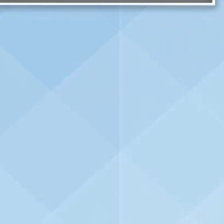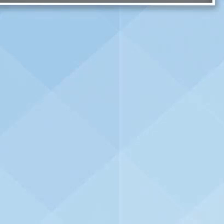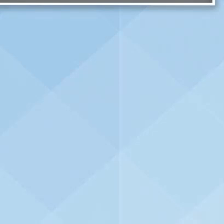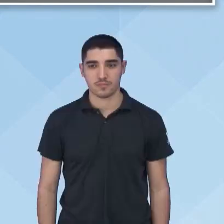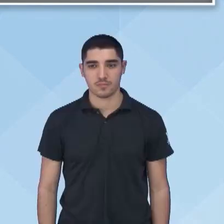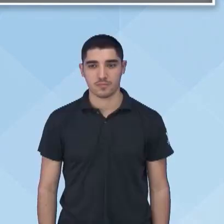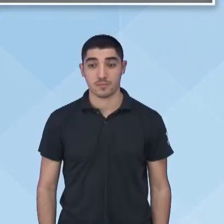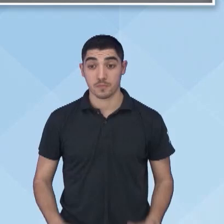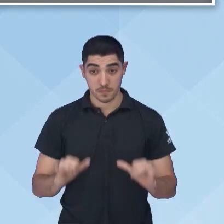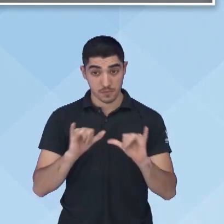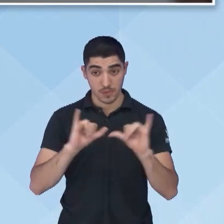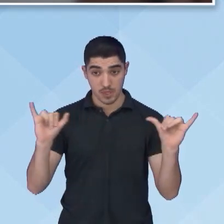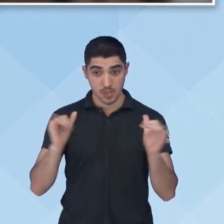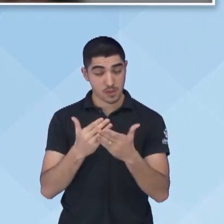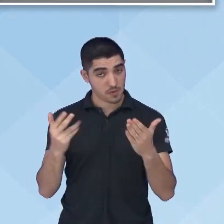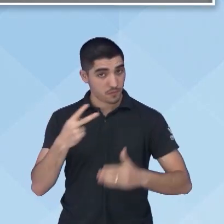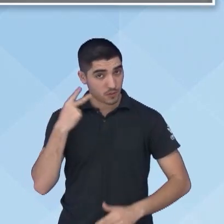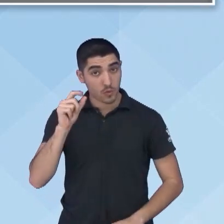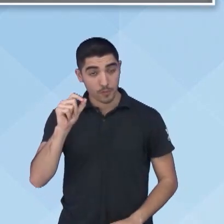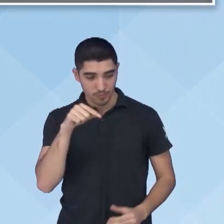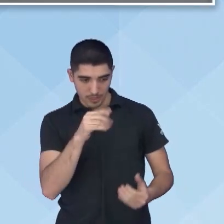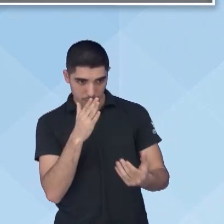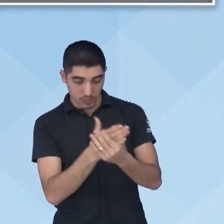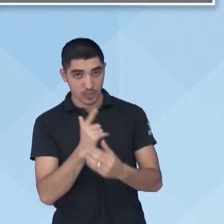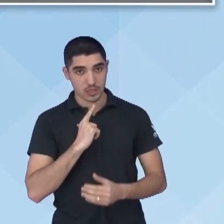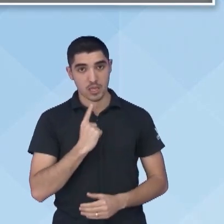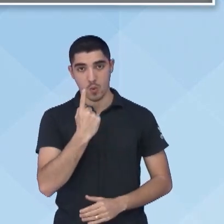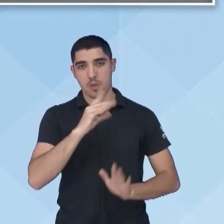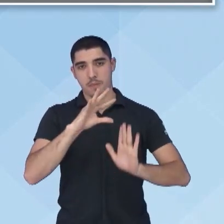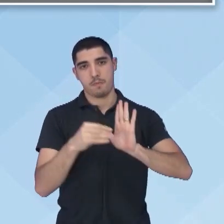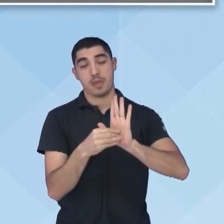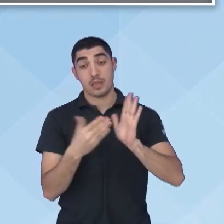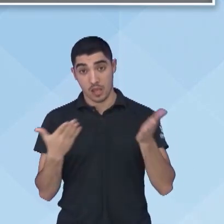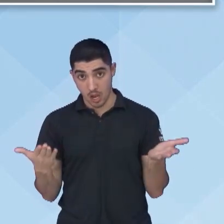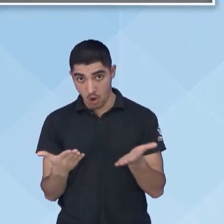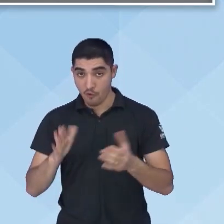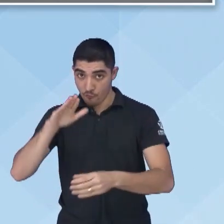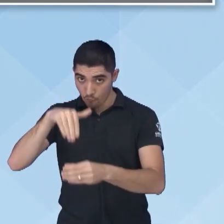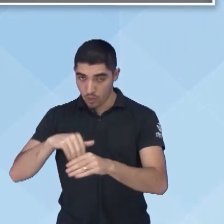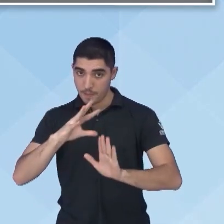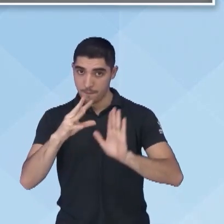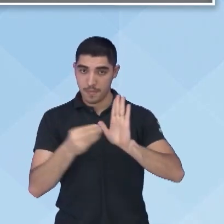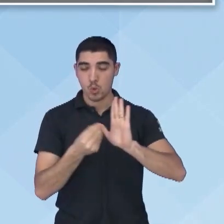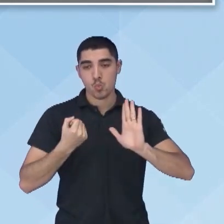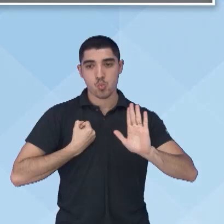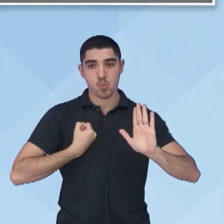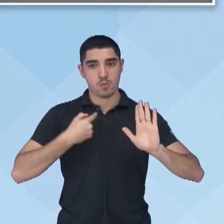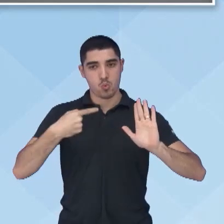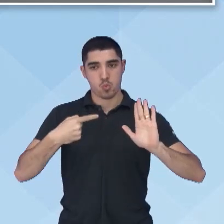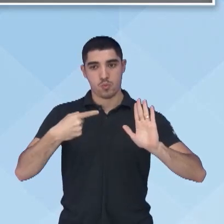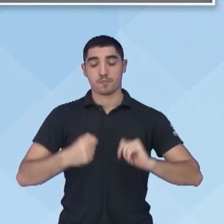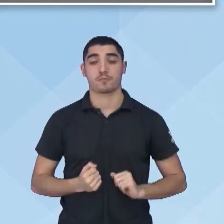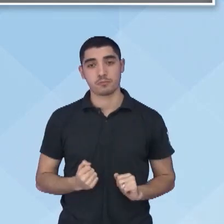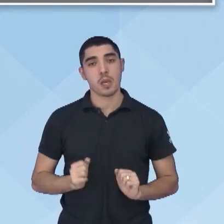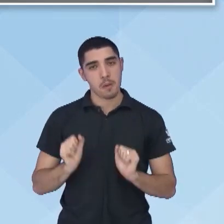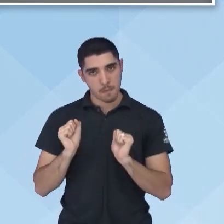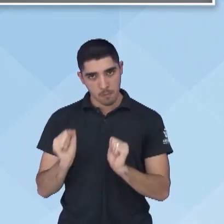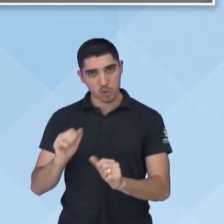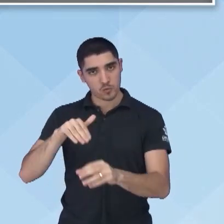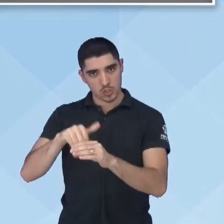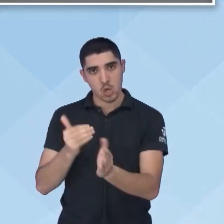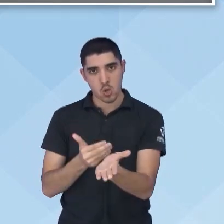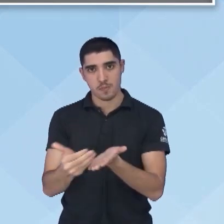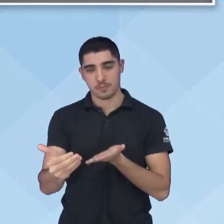Informo os senhores vereadores que o processo possui uma emenda. Votaremos, portanto, a emenda número 1. Aberta a votação.